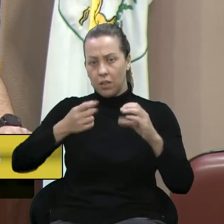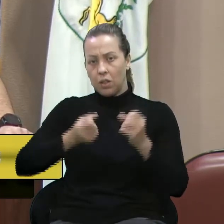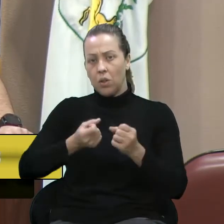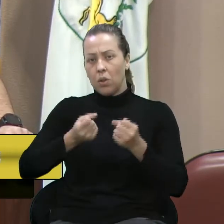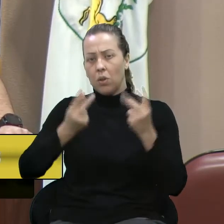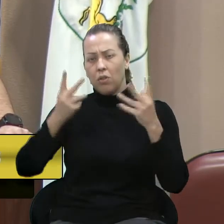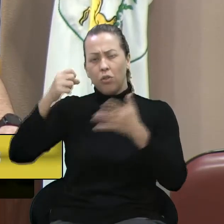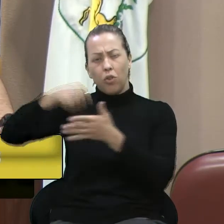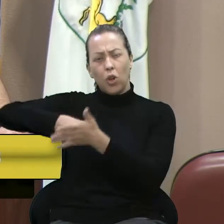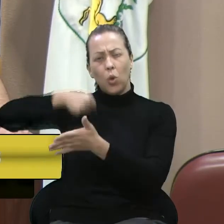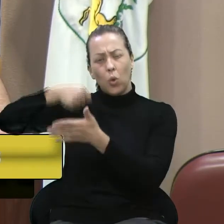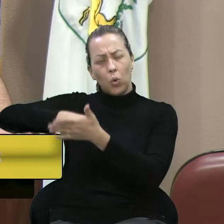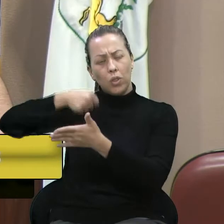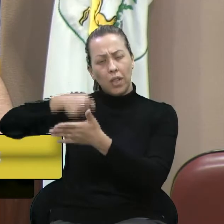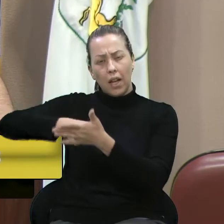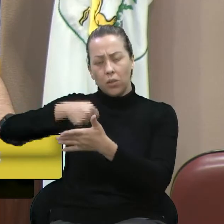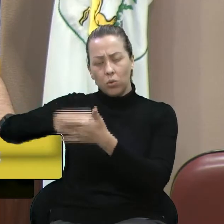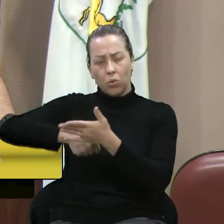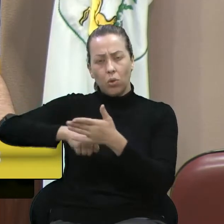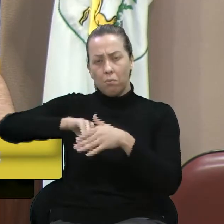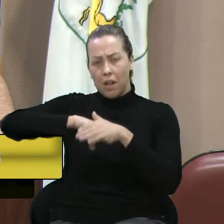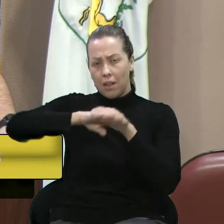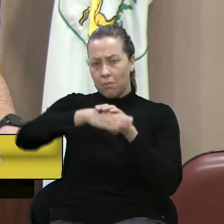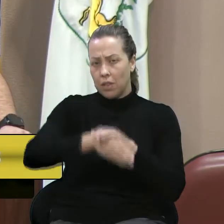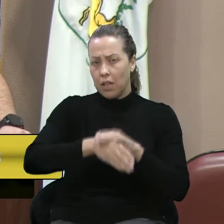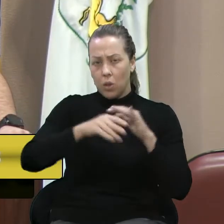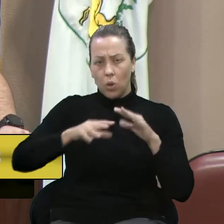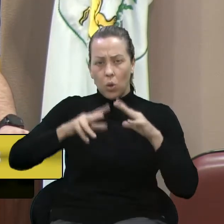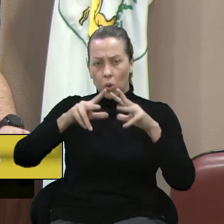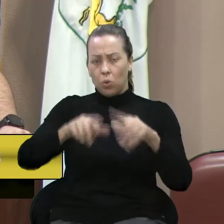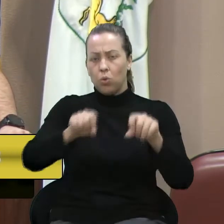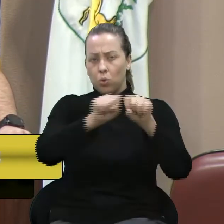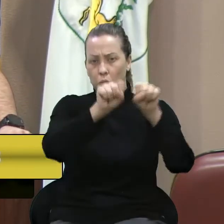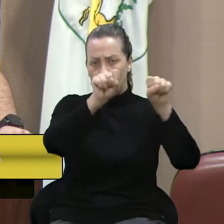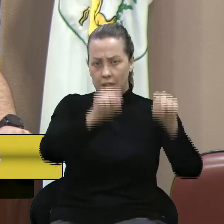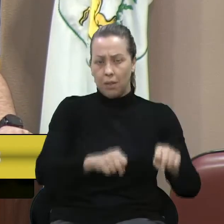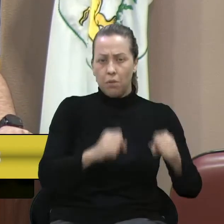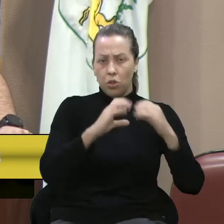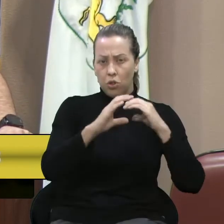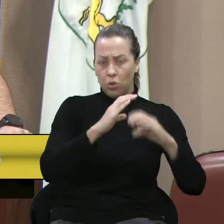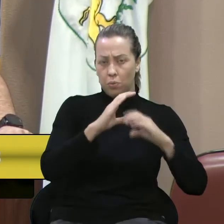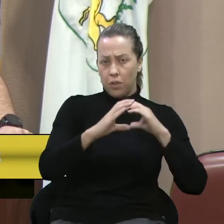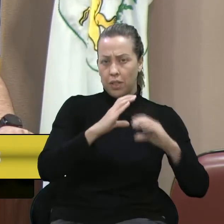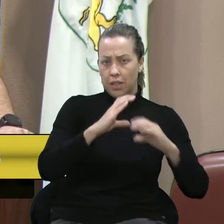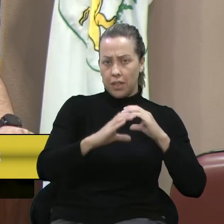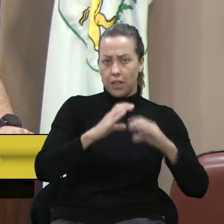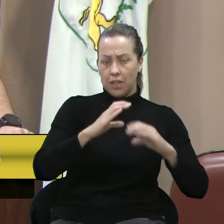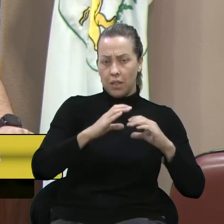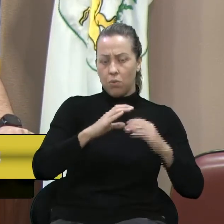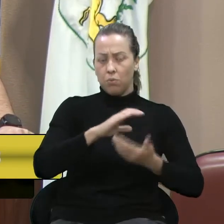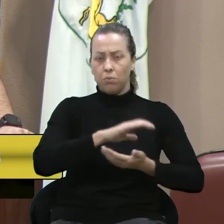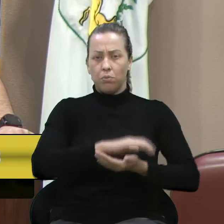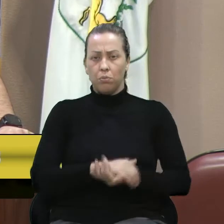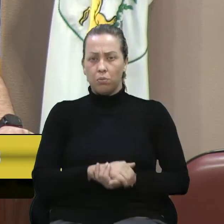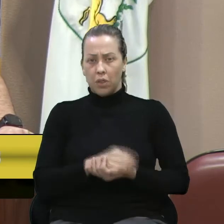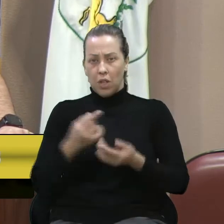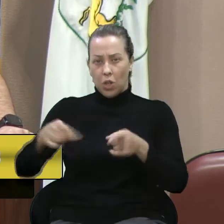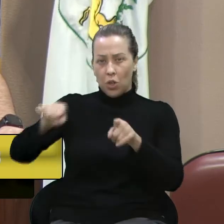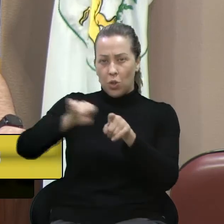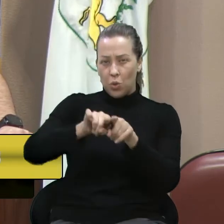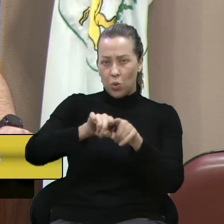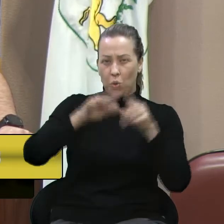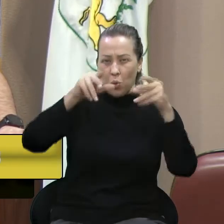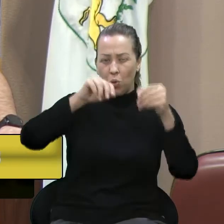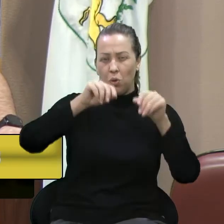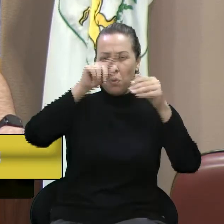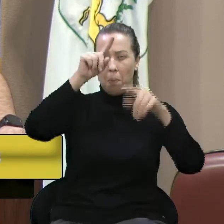foi lutador para implementar um sistema de comunicação, o Parlavox, né, juntamente com a